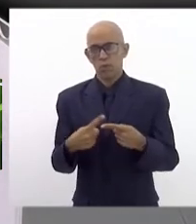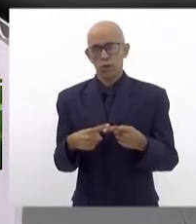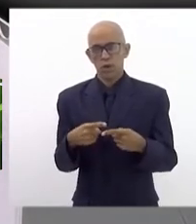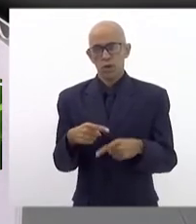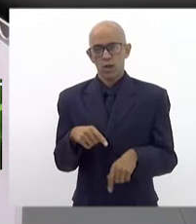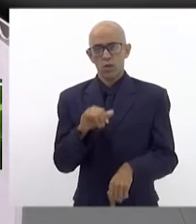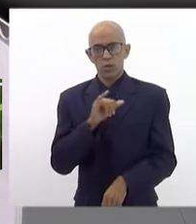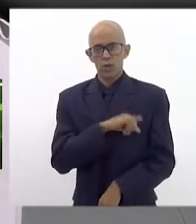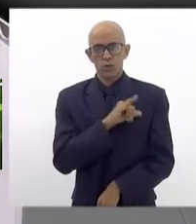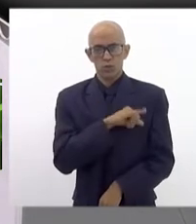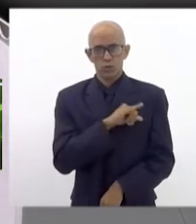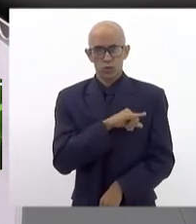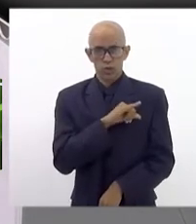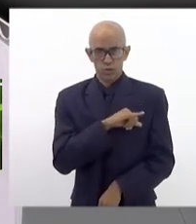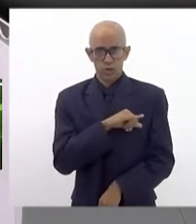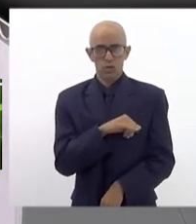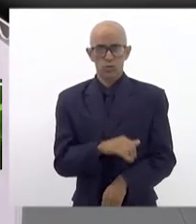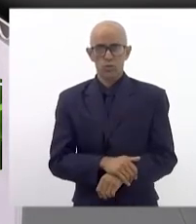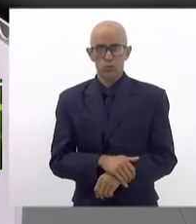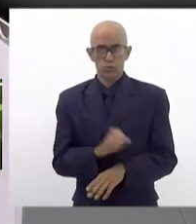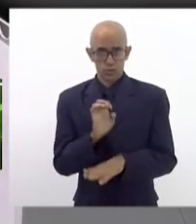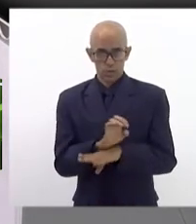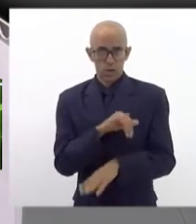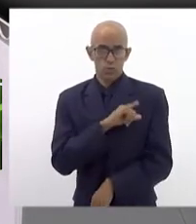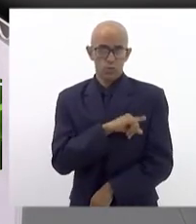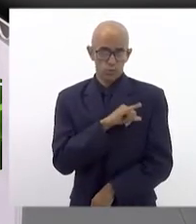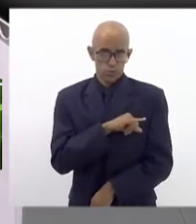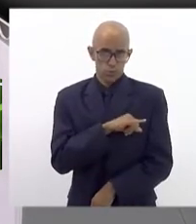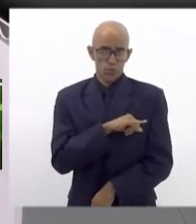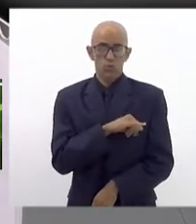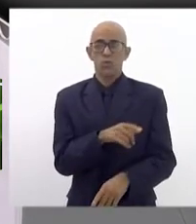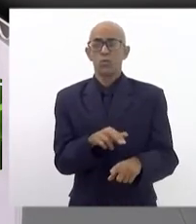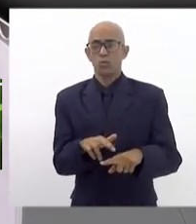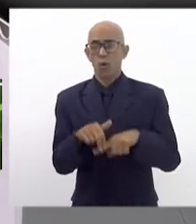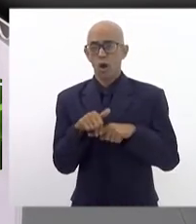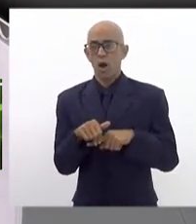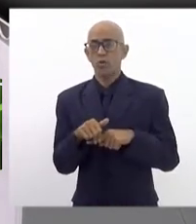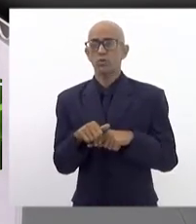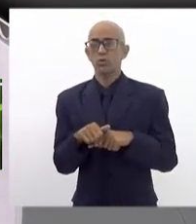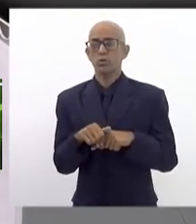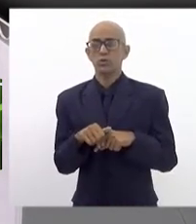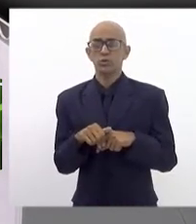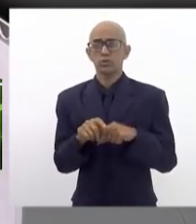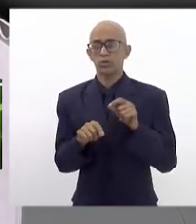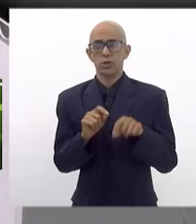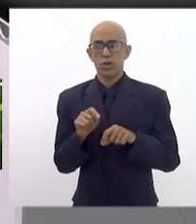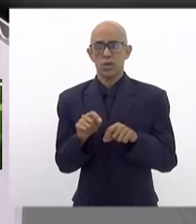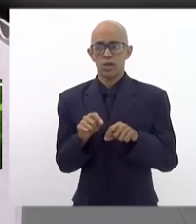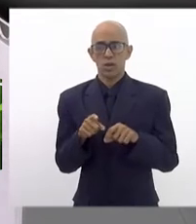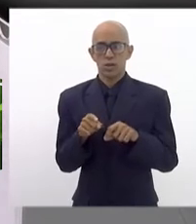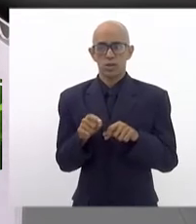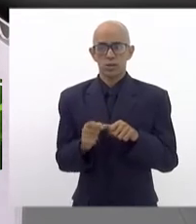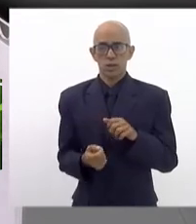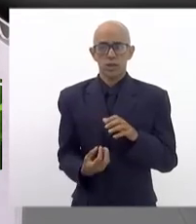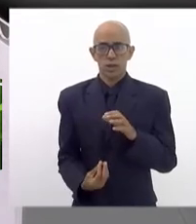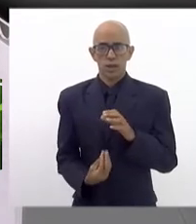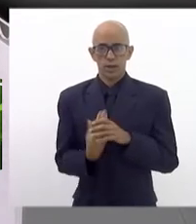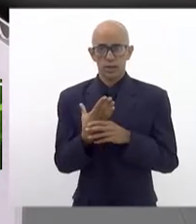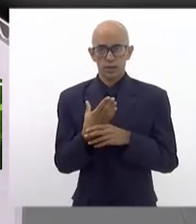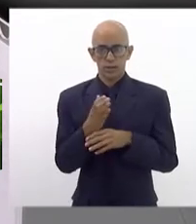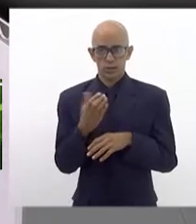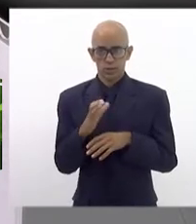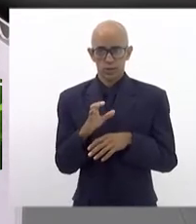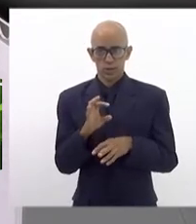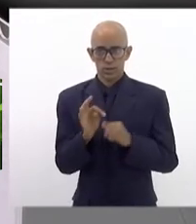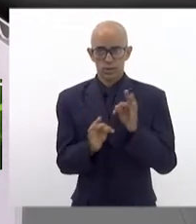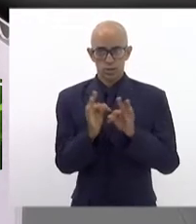o Estado do Rio de Janeiro, a despeito de ainda ser, no campo de produção científica e tecnológica,